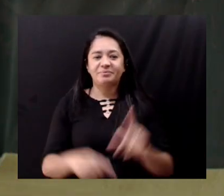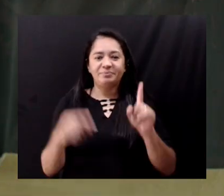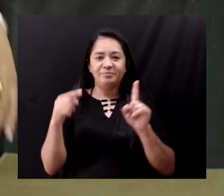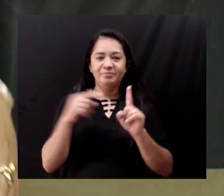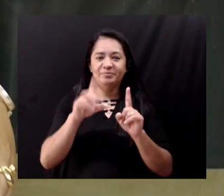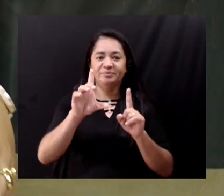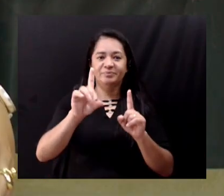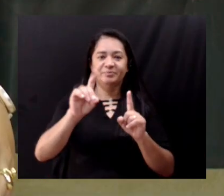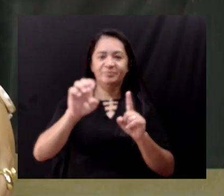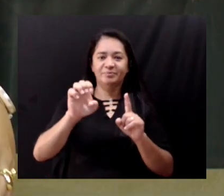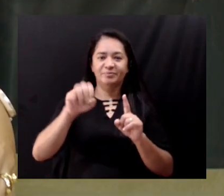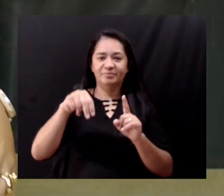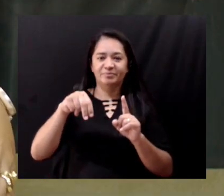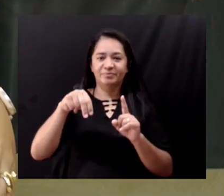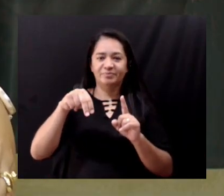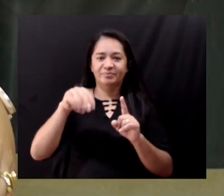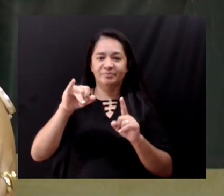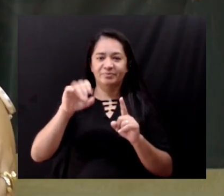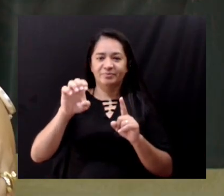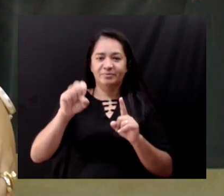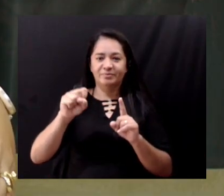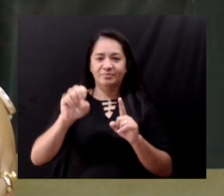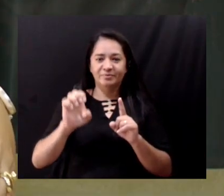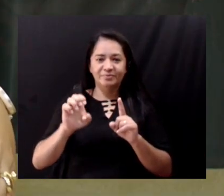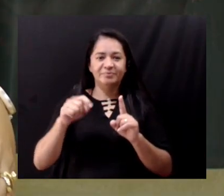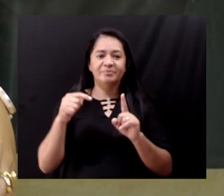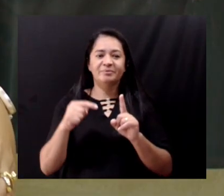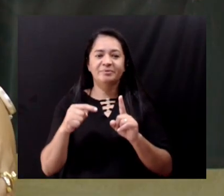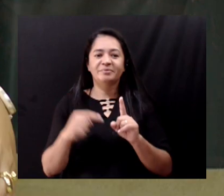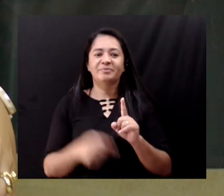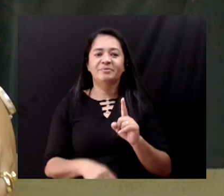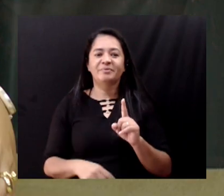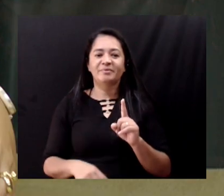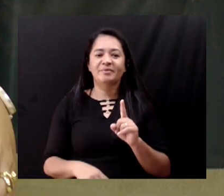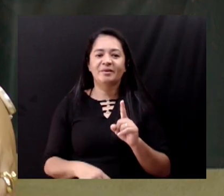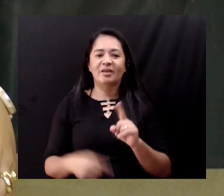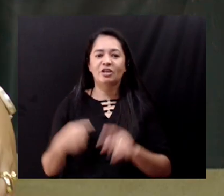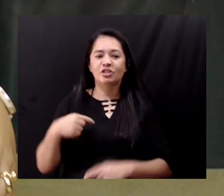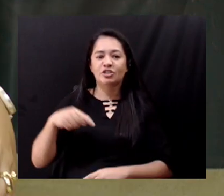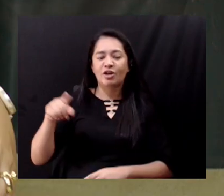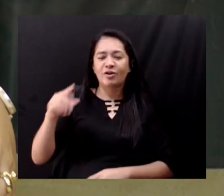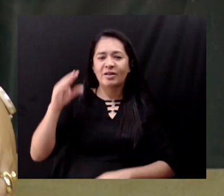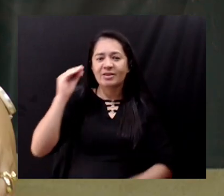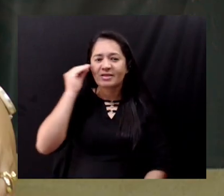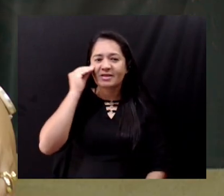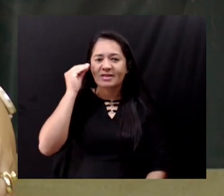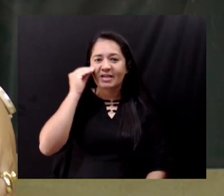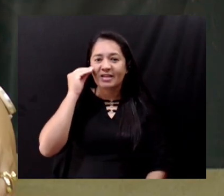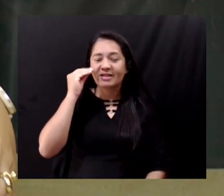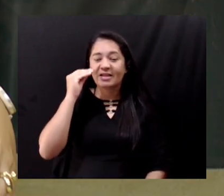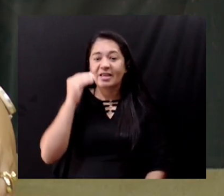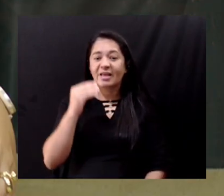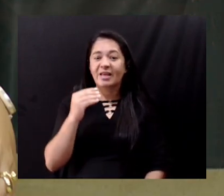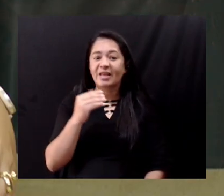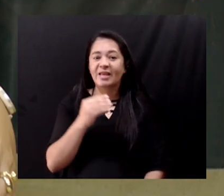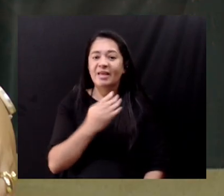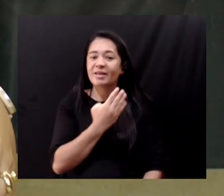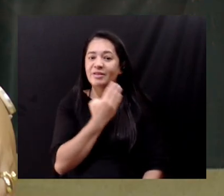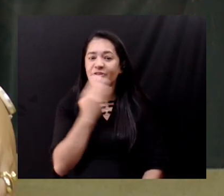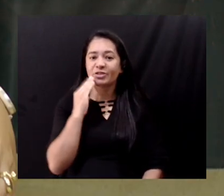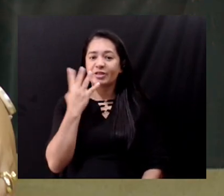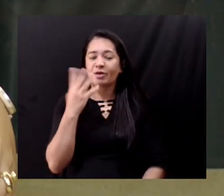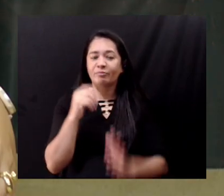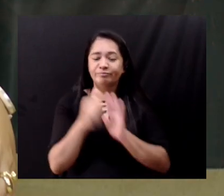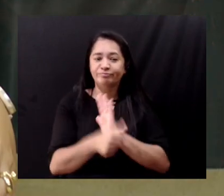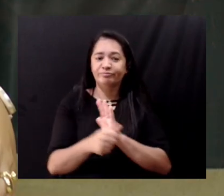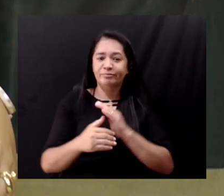gente manda um abraço para você, Denise. Já tentei dieta 4 vezes. No começo vou bem, mas depois a